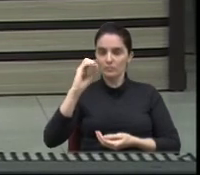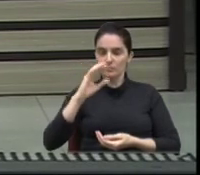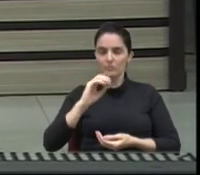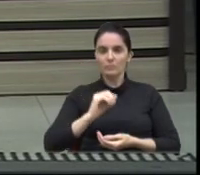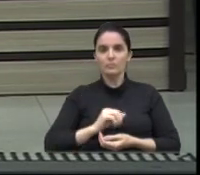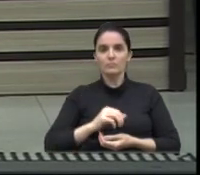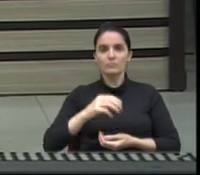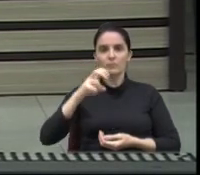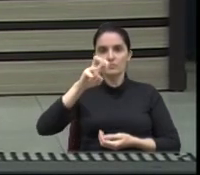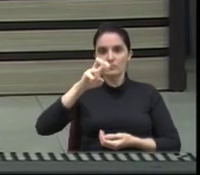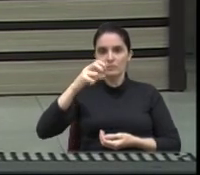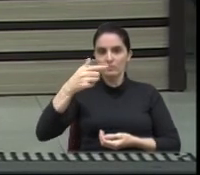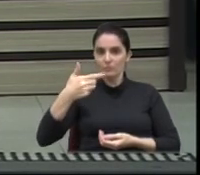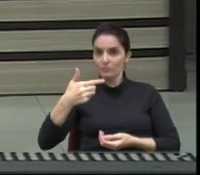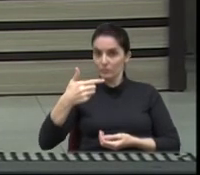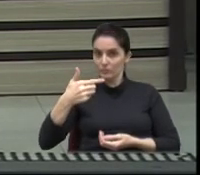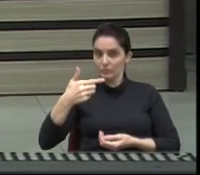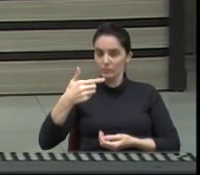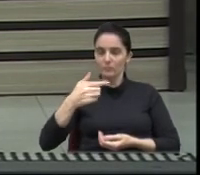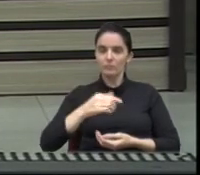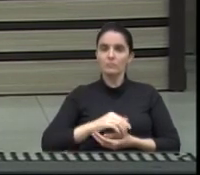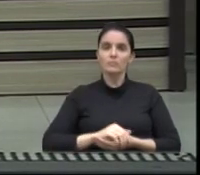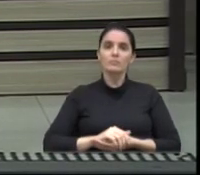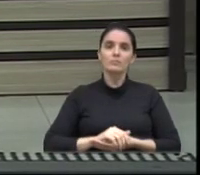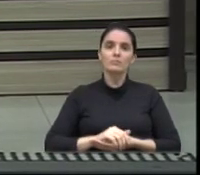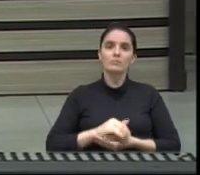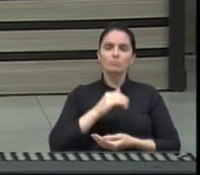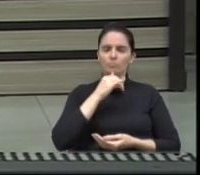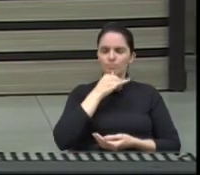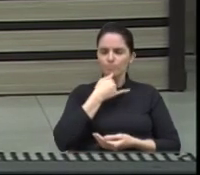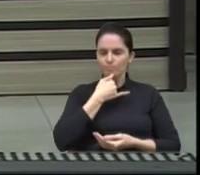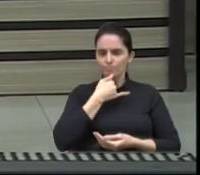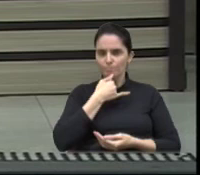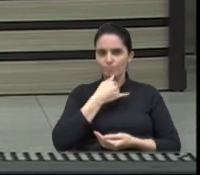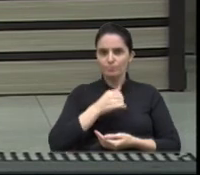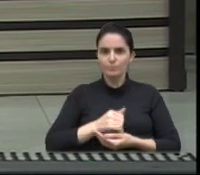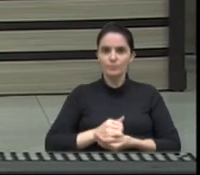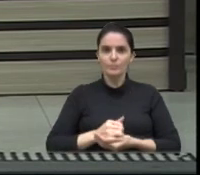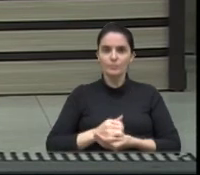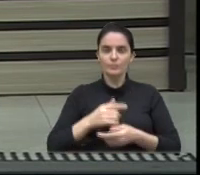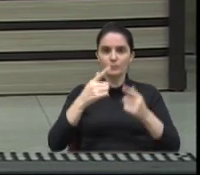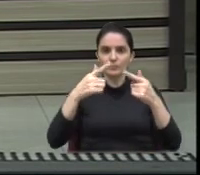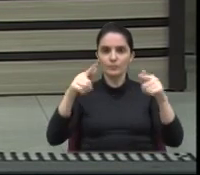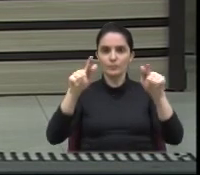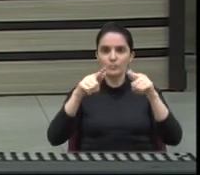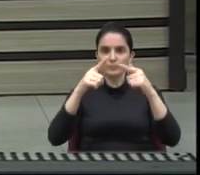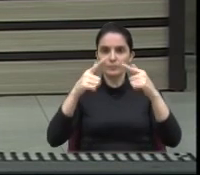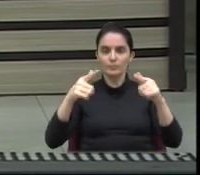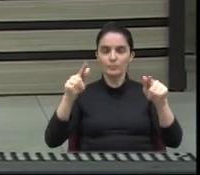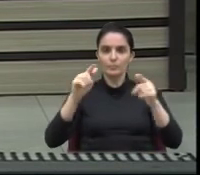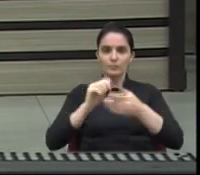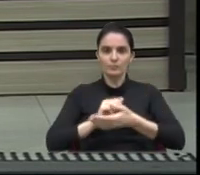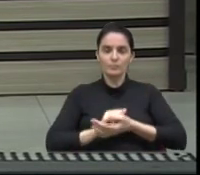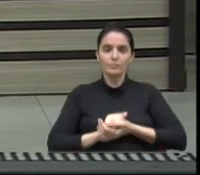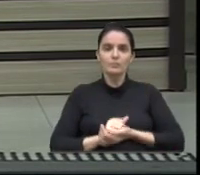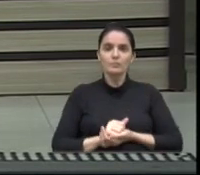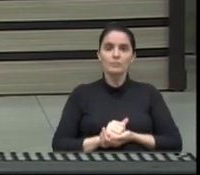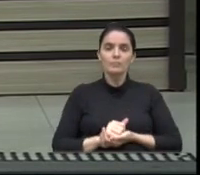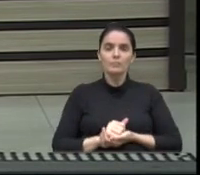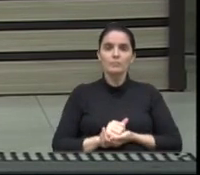Moção número 52/2017. Moção de pesar pelo falecimento do músico limeirense Dalvo José Vinco. Vereadora Érica